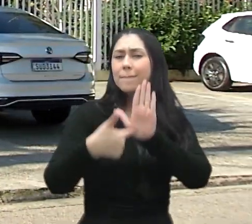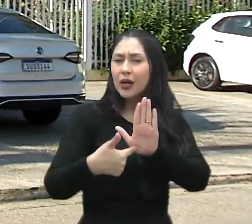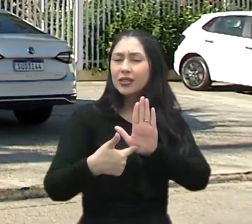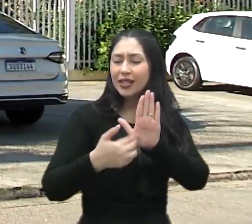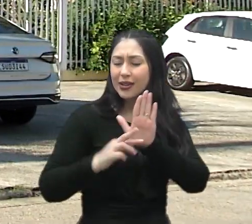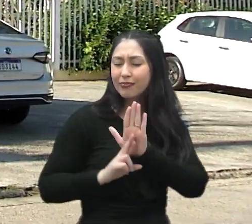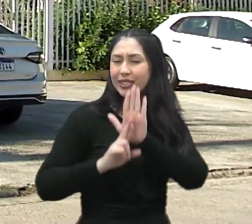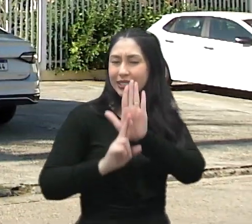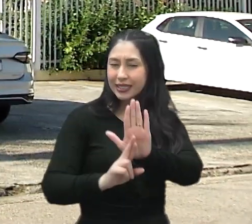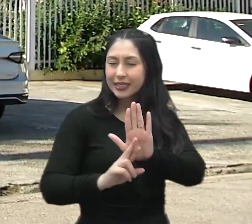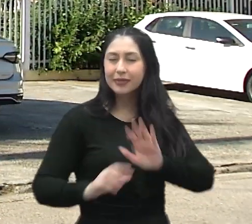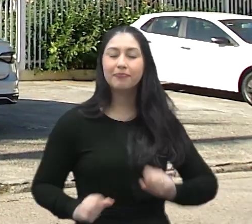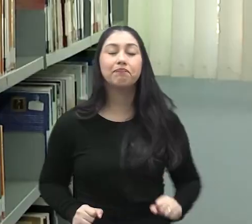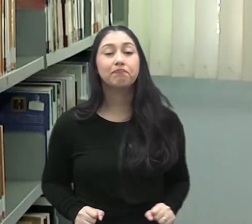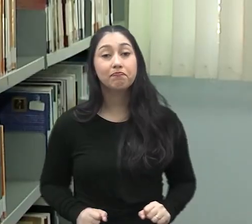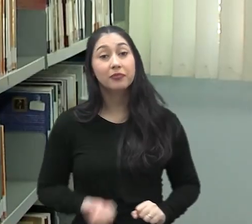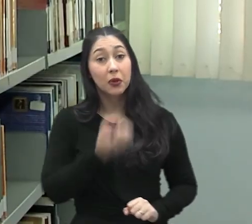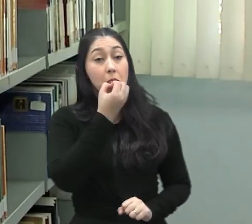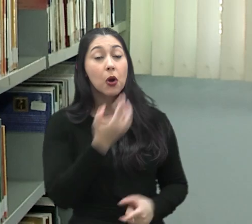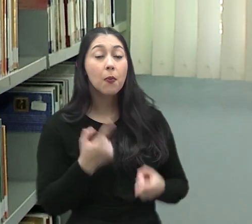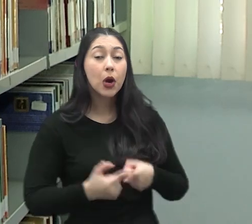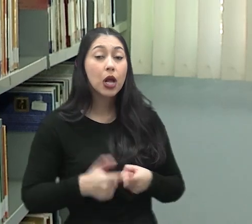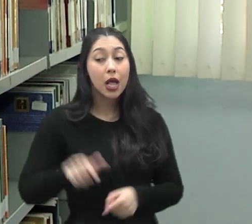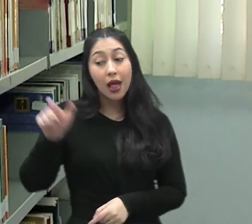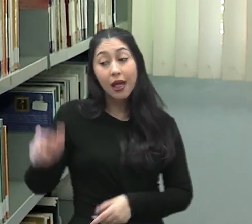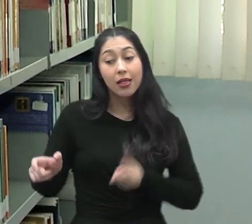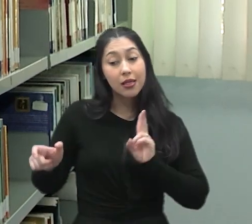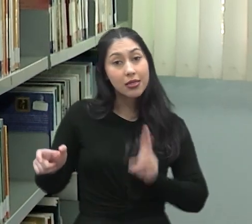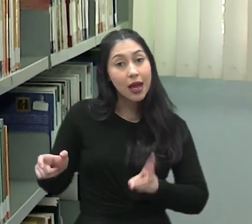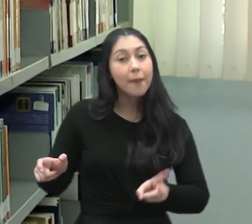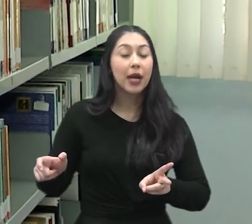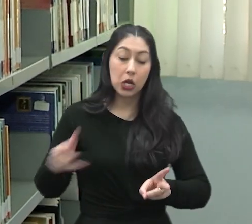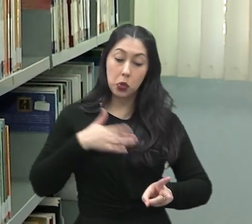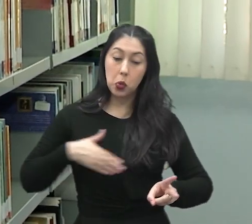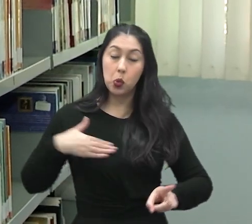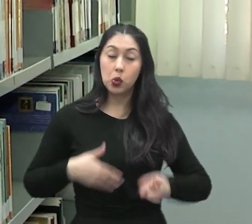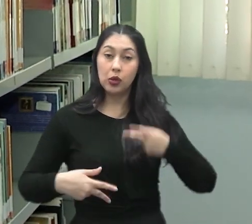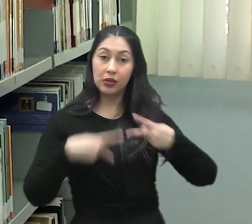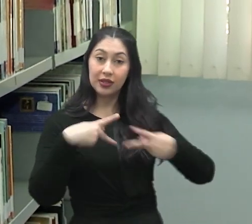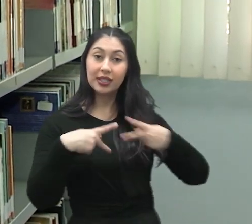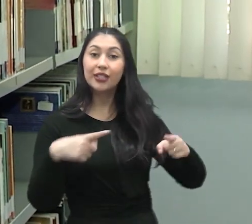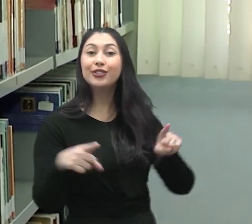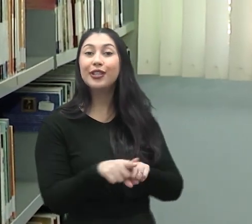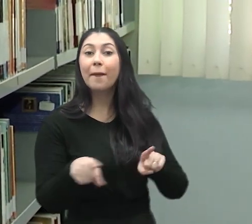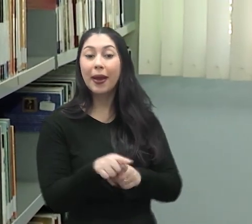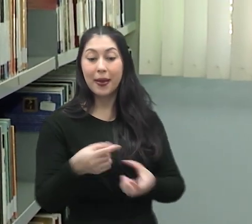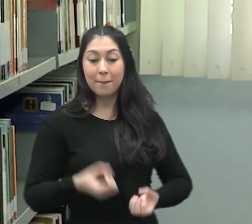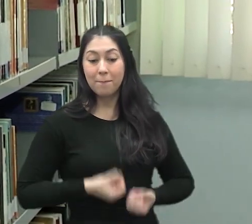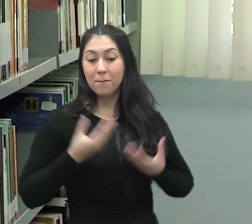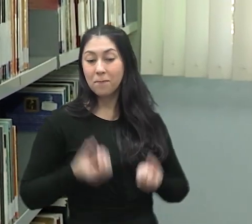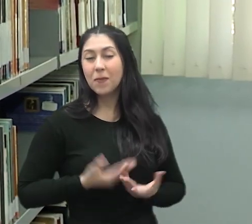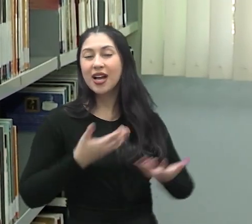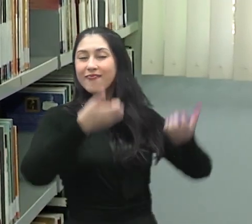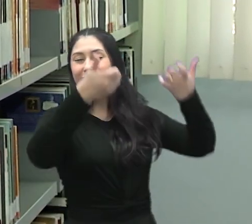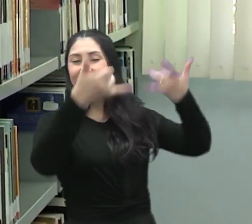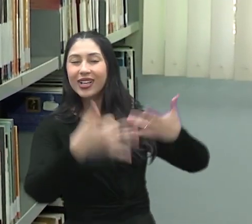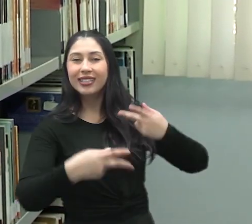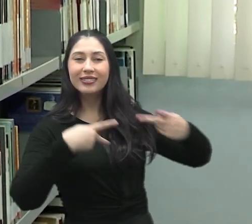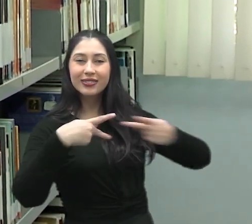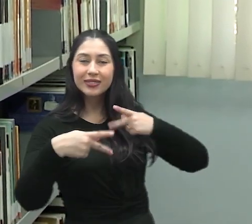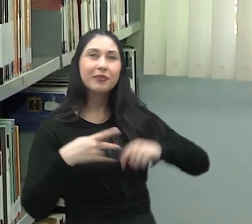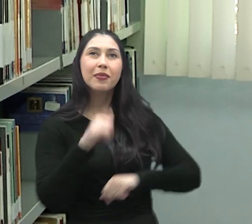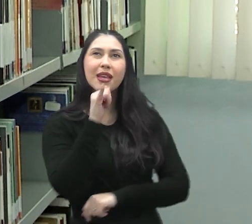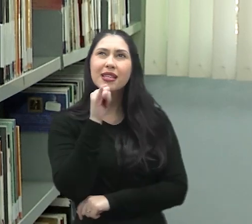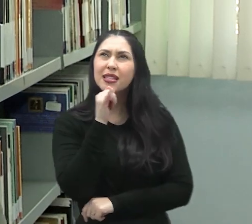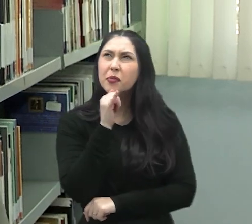de tudo o que ele representava. Eu acho bom porque ele sempre gostou muito da cidade e a poesia dele tem várias que